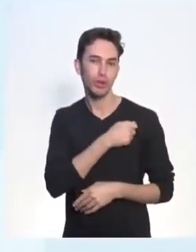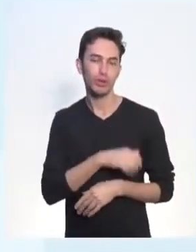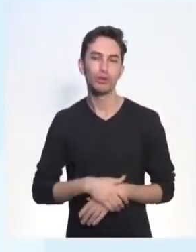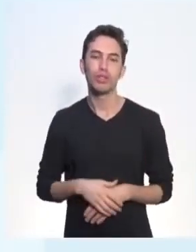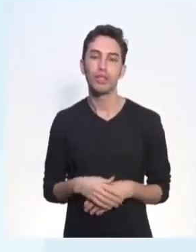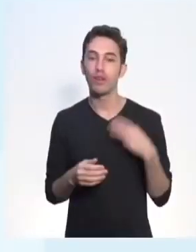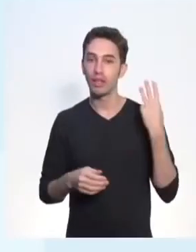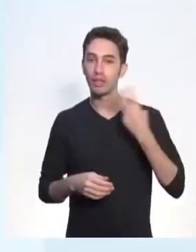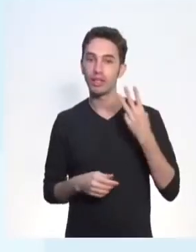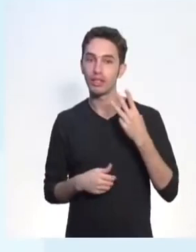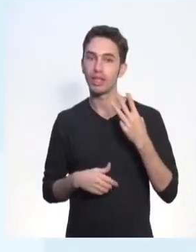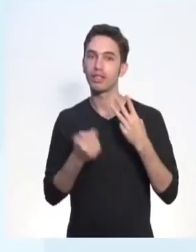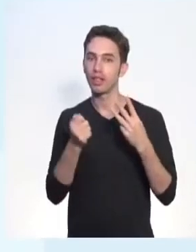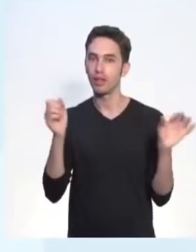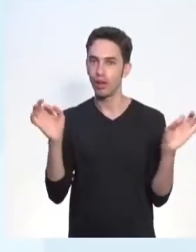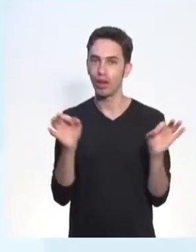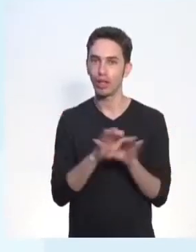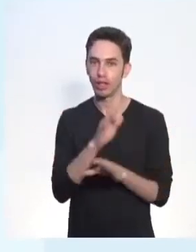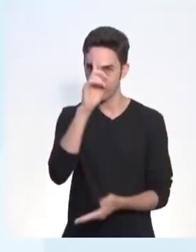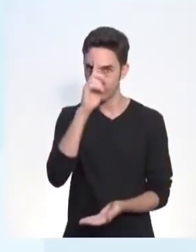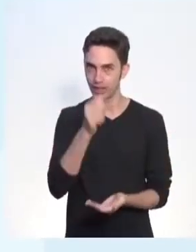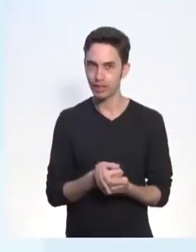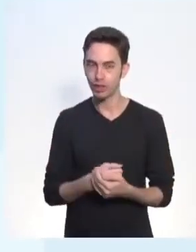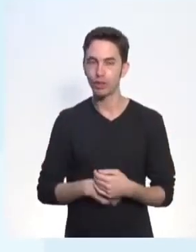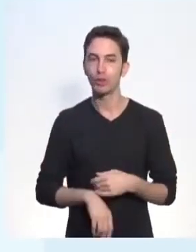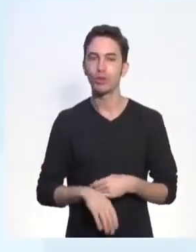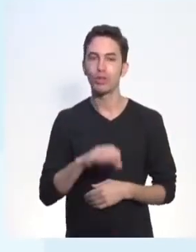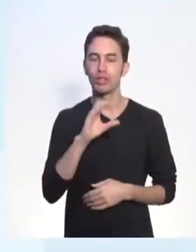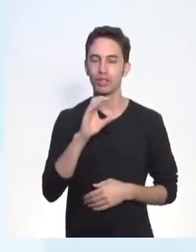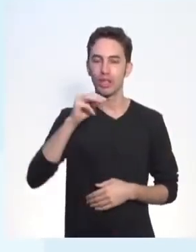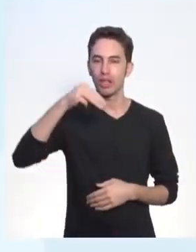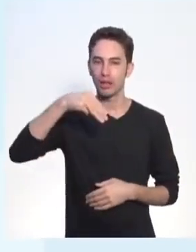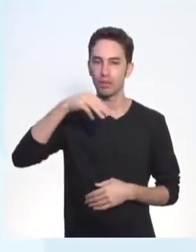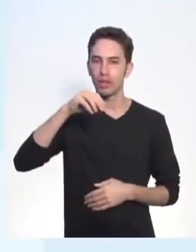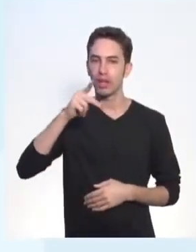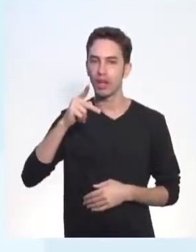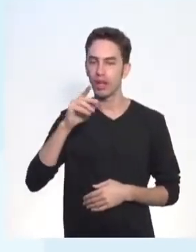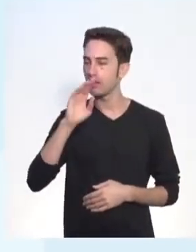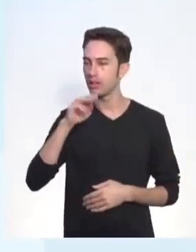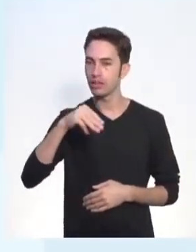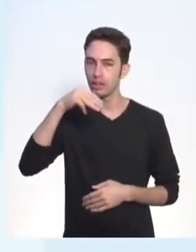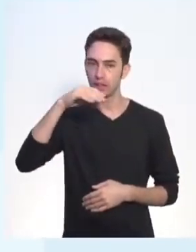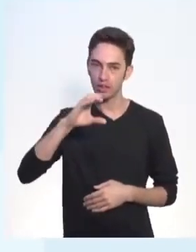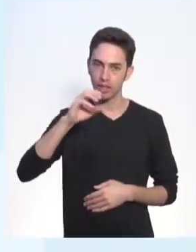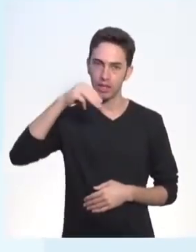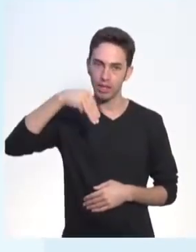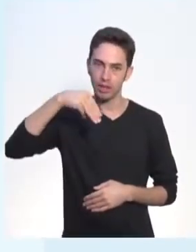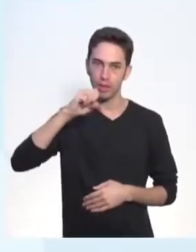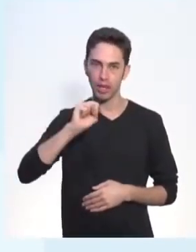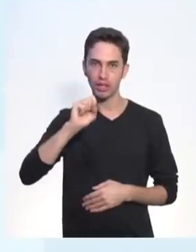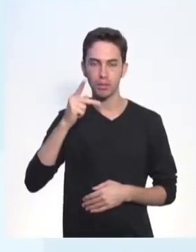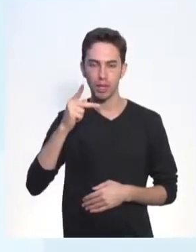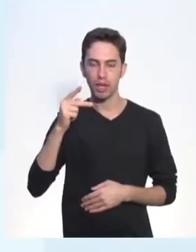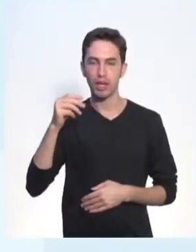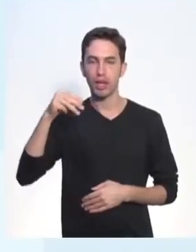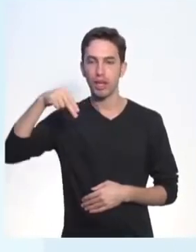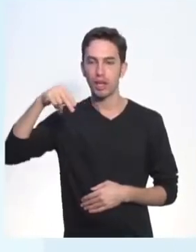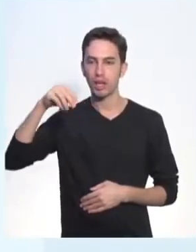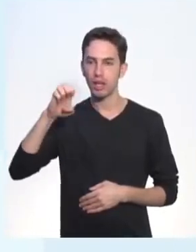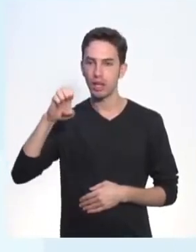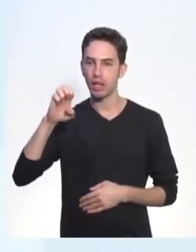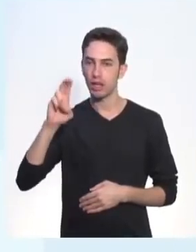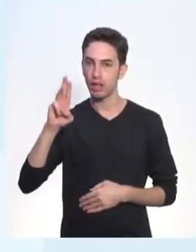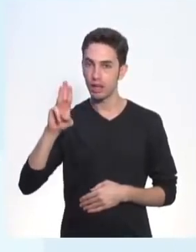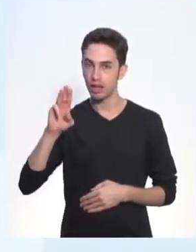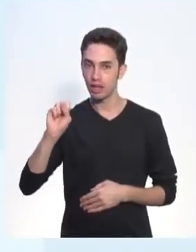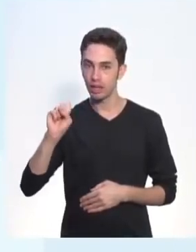nós decidimos, ok? CMSP News, daqui a pouco a gente vai ver isso. A temática, atualidades, e para